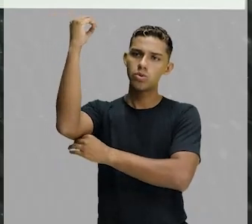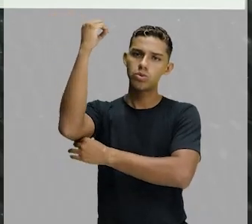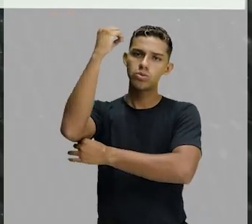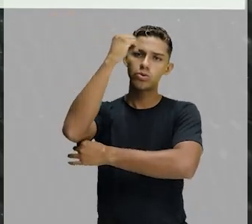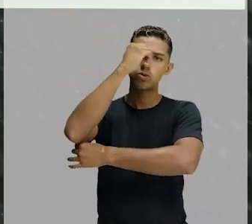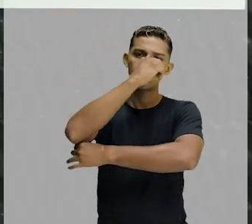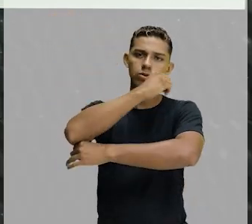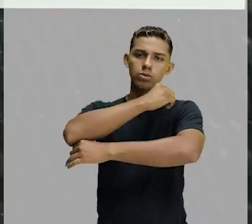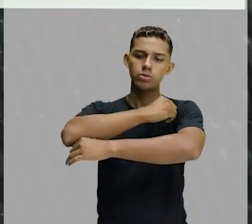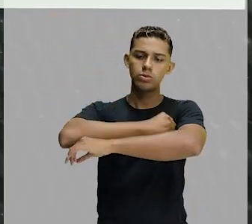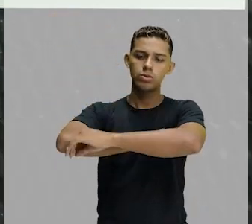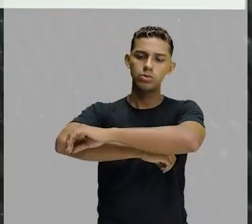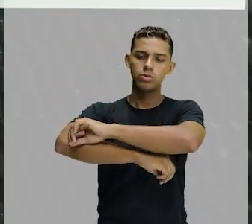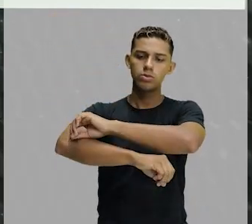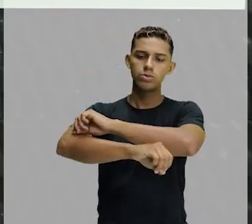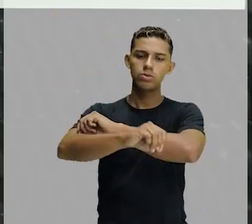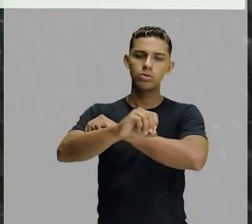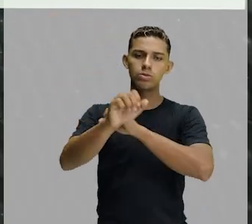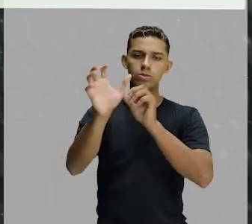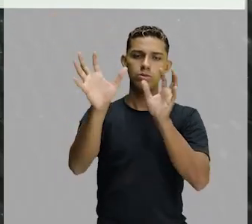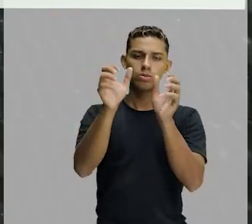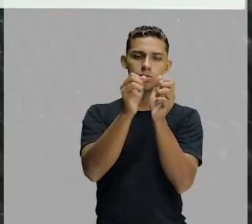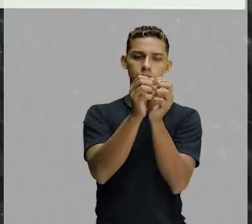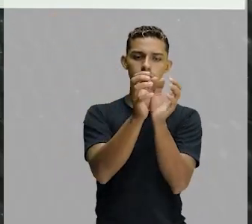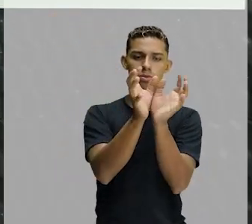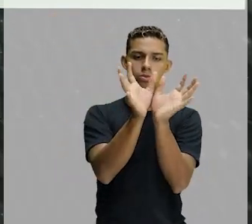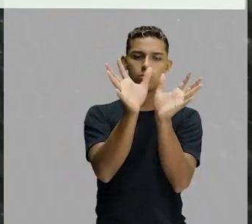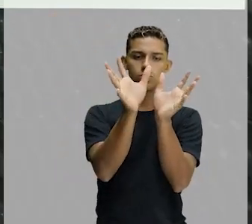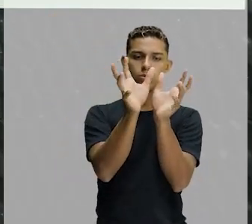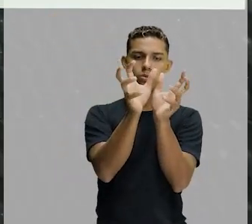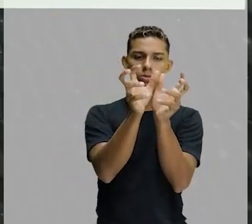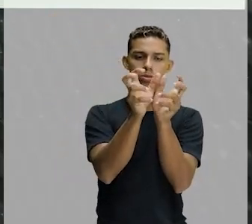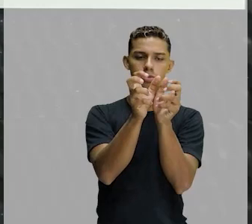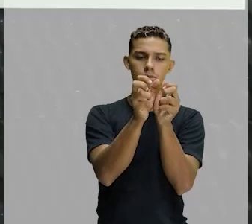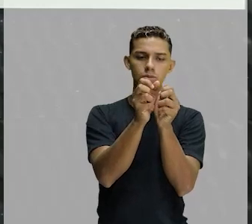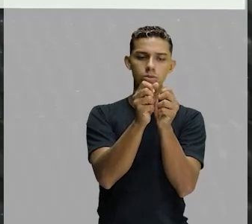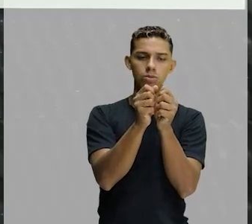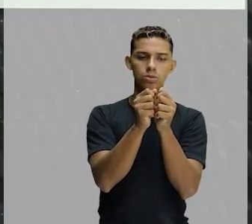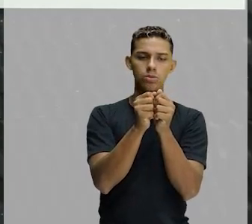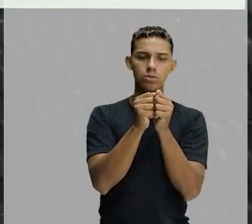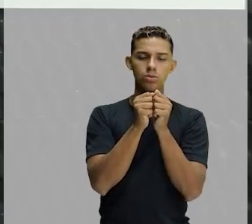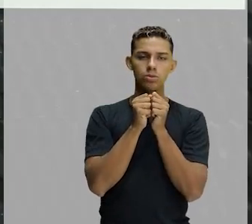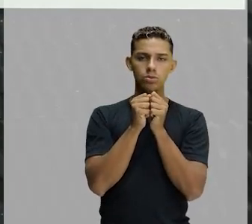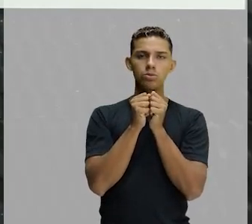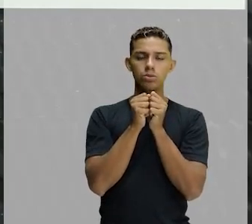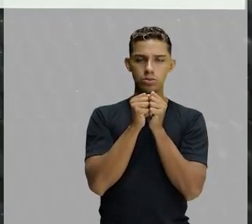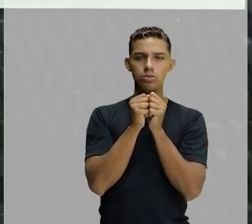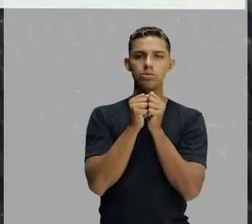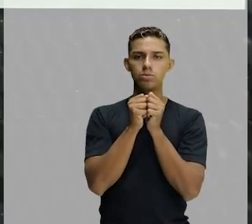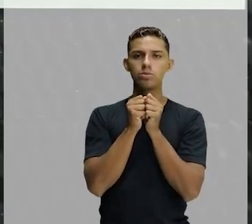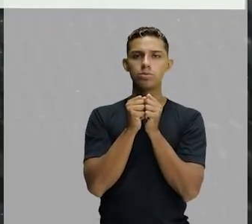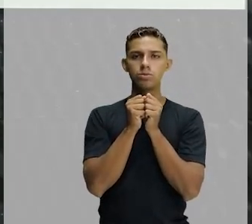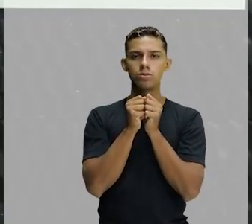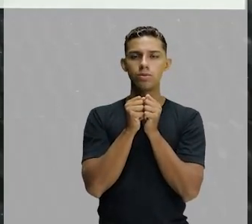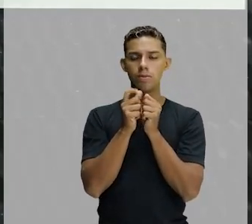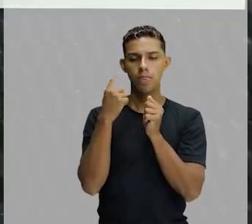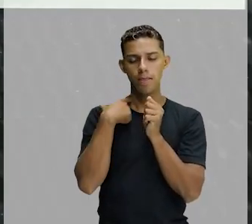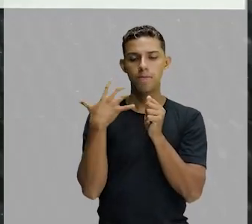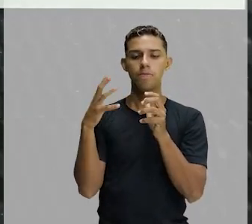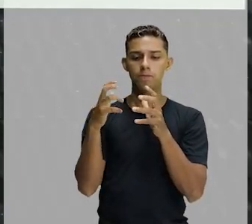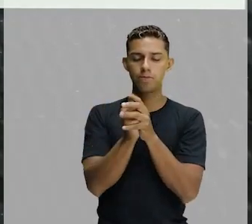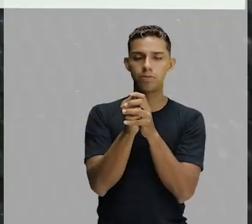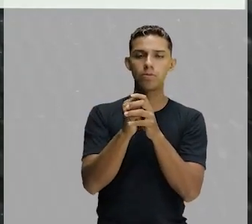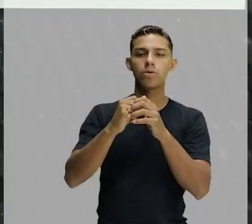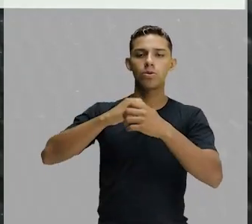as células guarda começam a se afastar uma da outra e ocorre a abertura estomática, justamente para que a planta